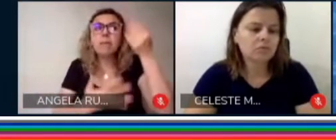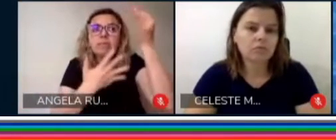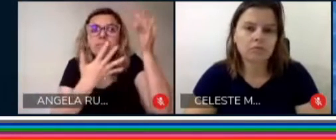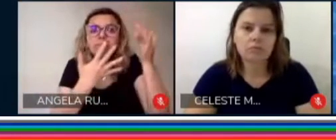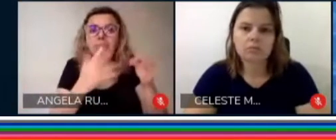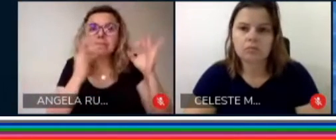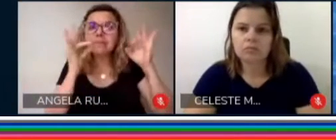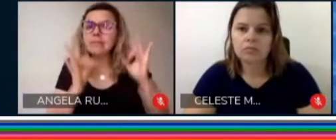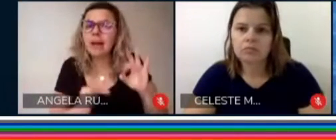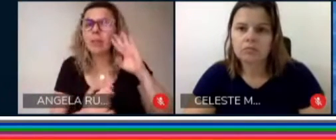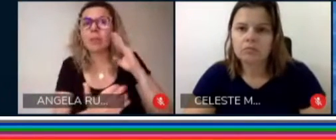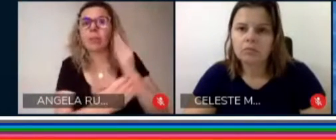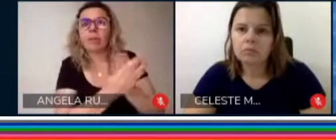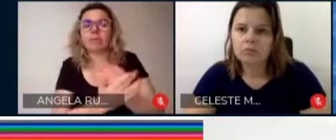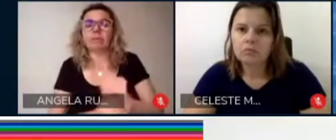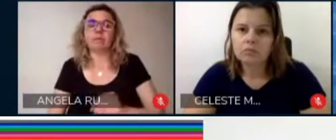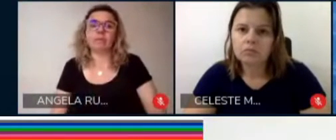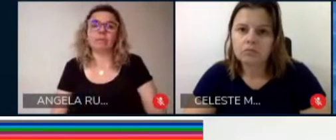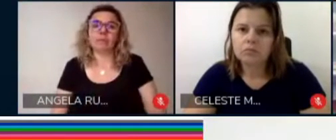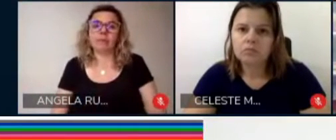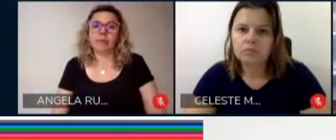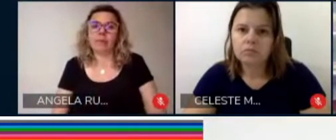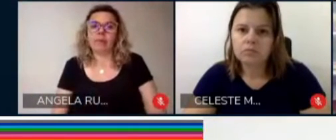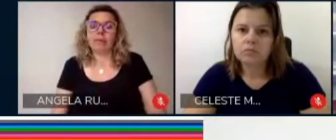leitura, né? Isso é importante.